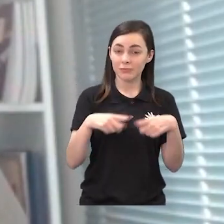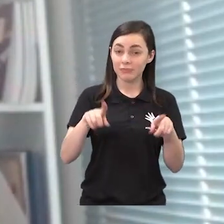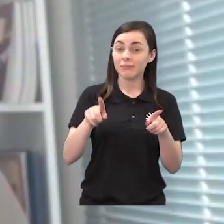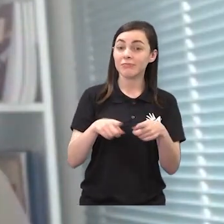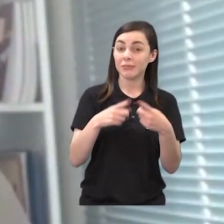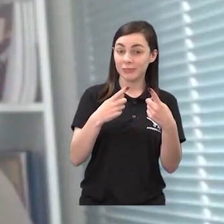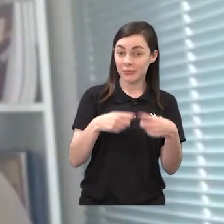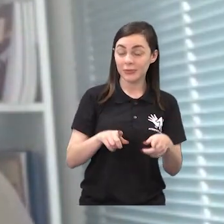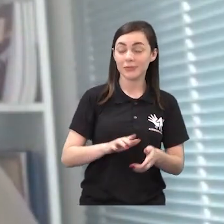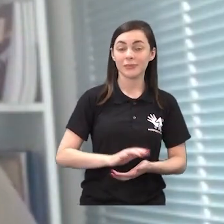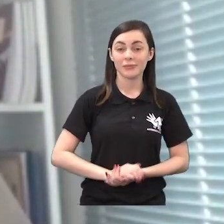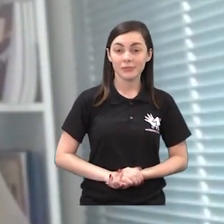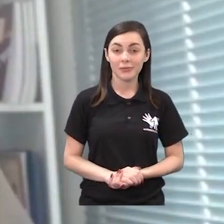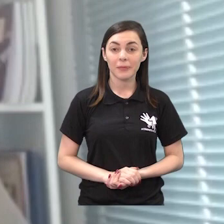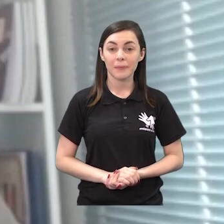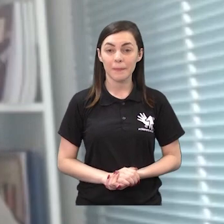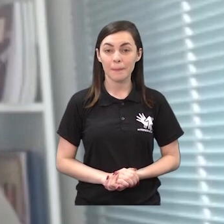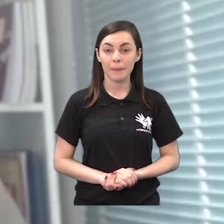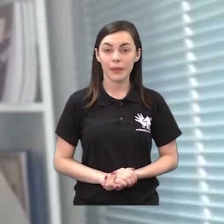numa canção,